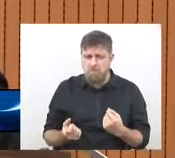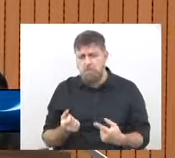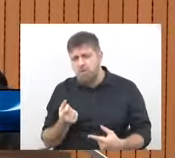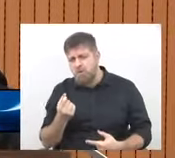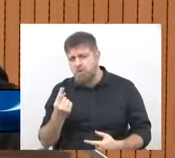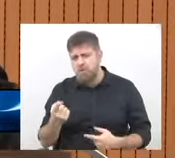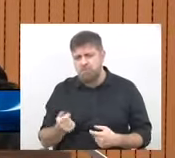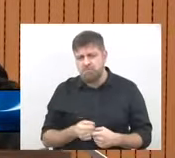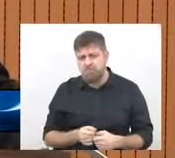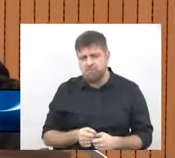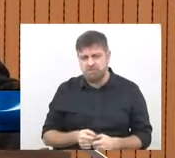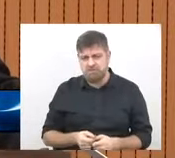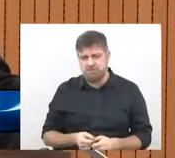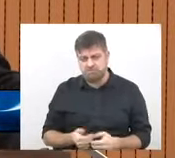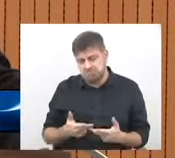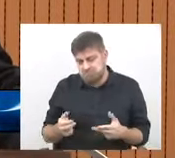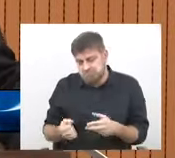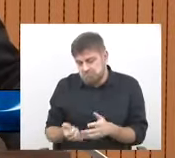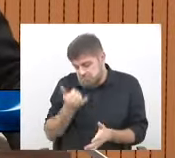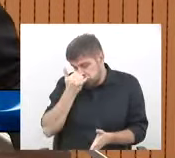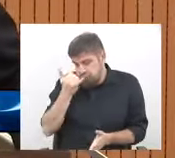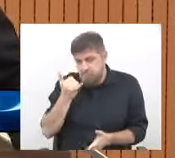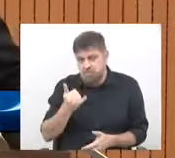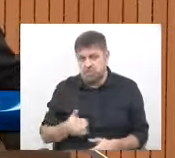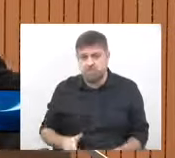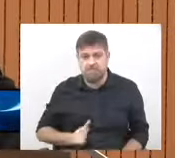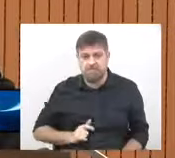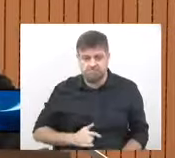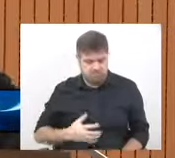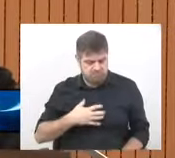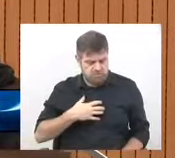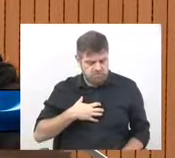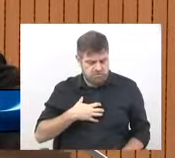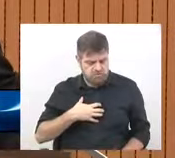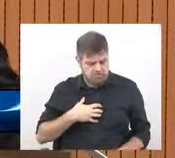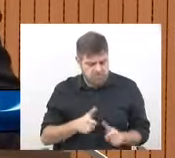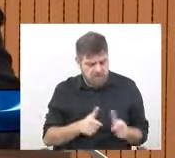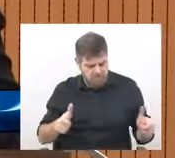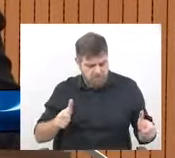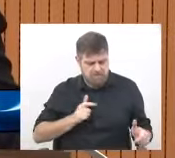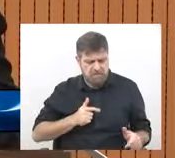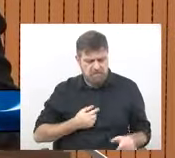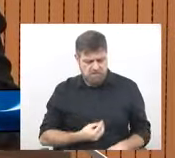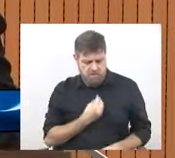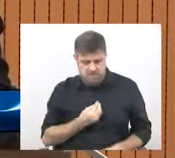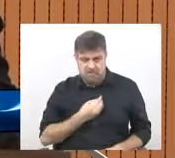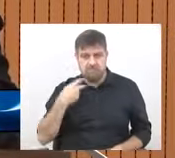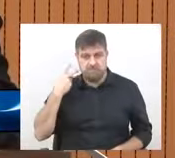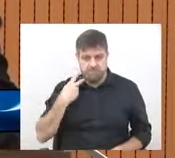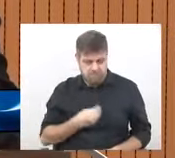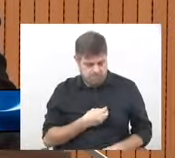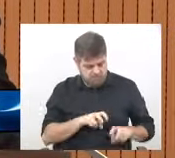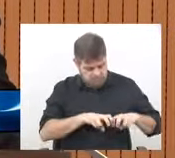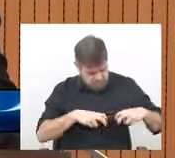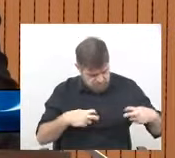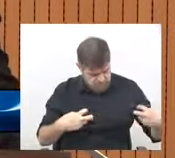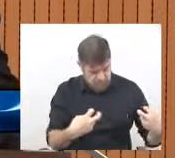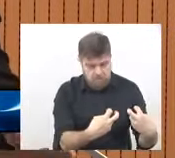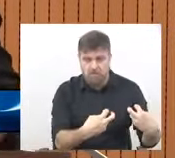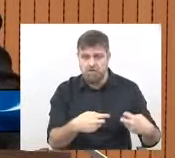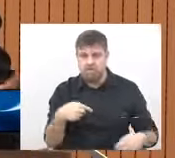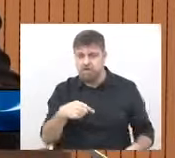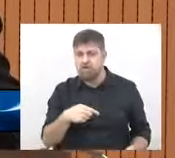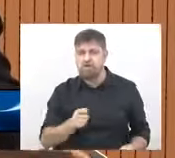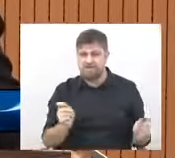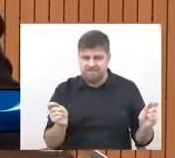situação atípica, mas, de maneira geral, todas as reuniões teve quórum e pudemos, então, estar basicamente